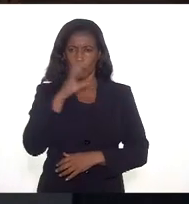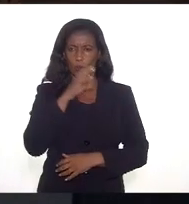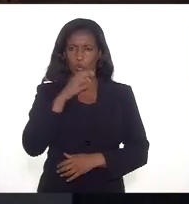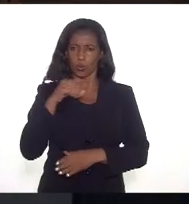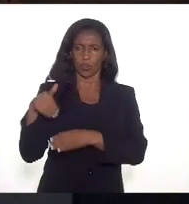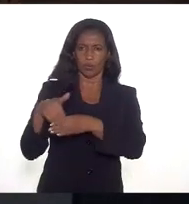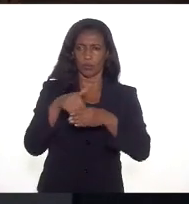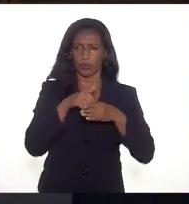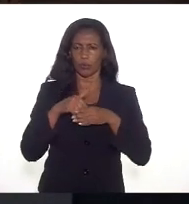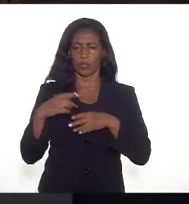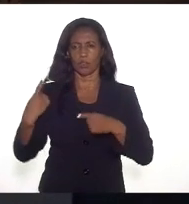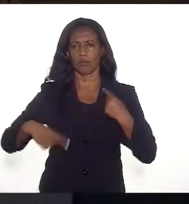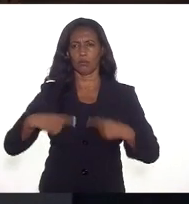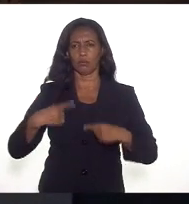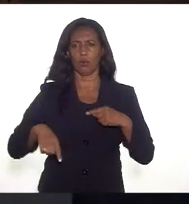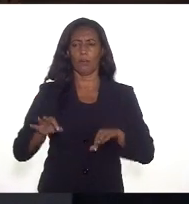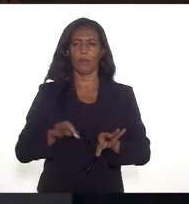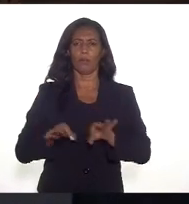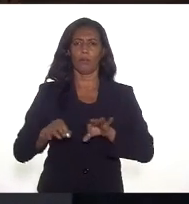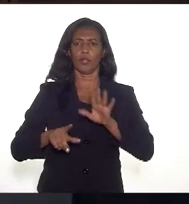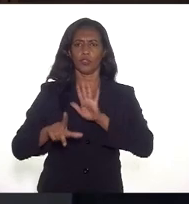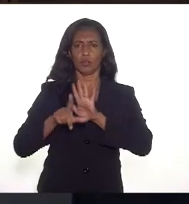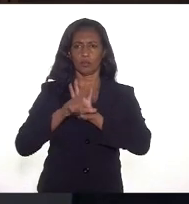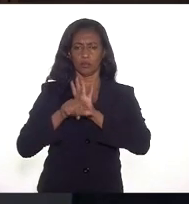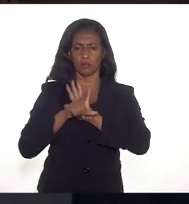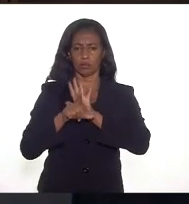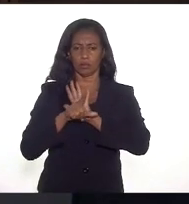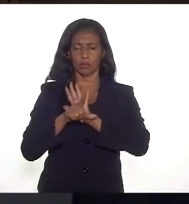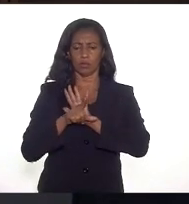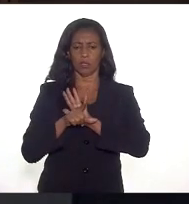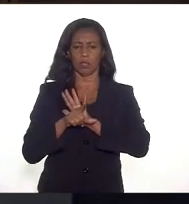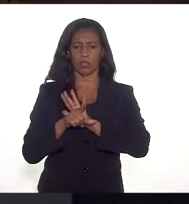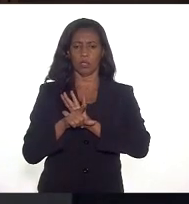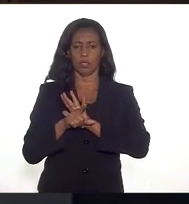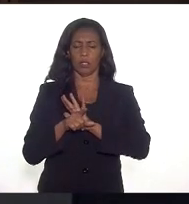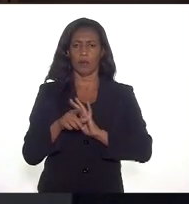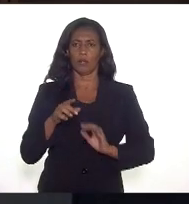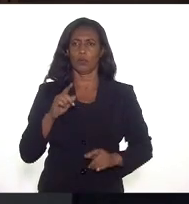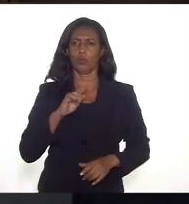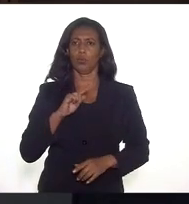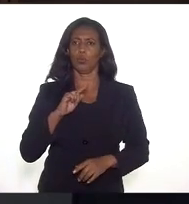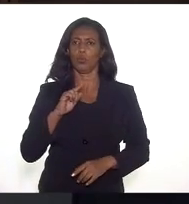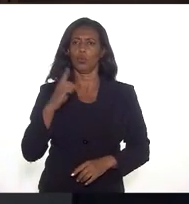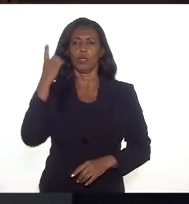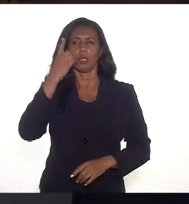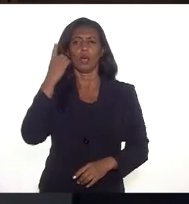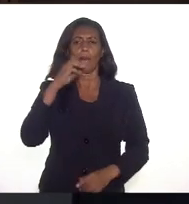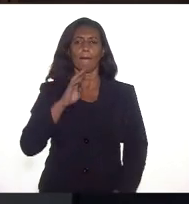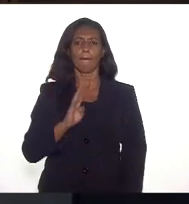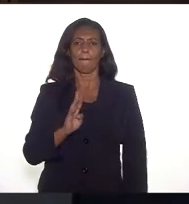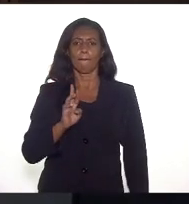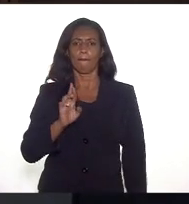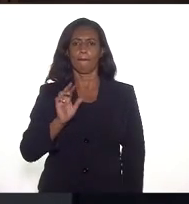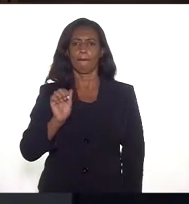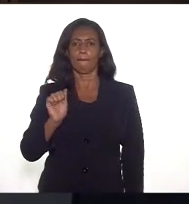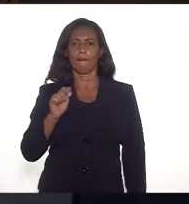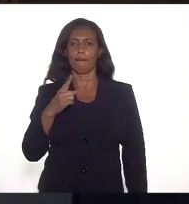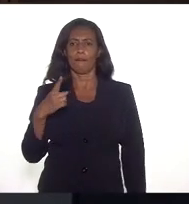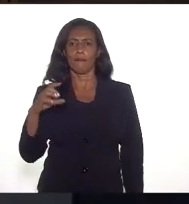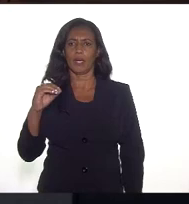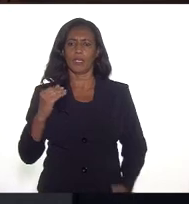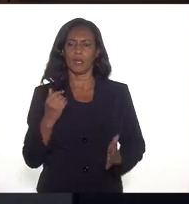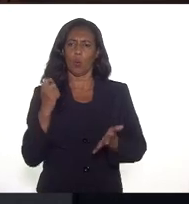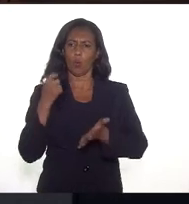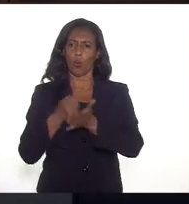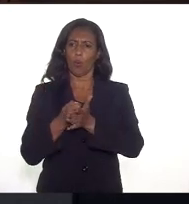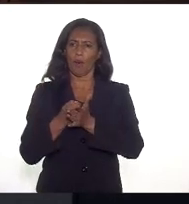em votação e discussão única, projeto de lei 3107 de 20, de autoria do deputado Brazão, que dispõe sobre a proibição de cobrança de valores